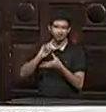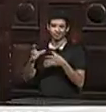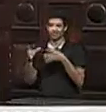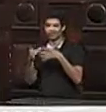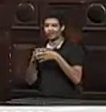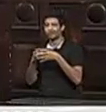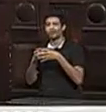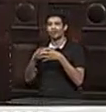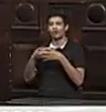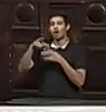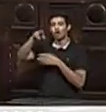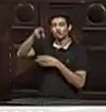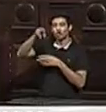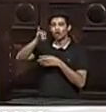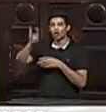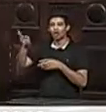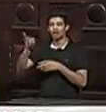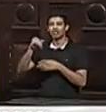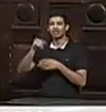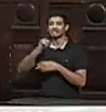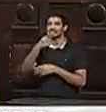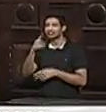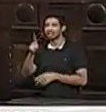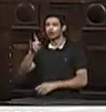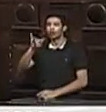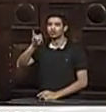Noroeste do Estado, Niterói e São Gonçalo,